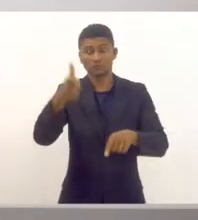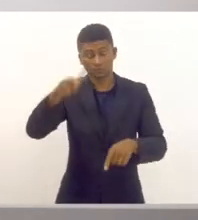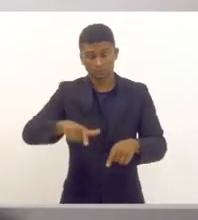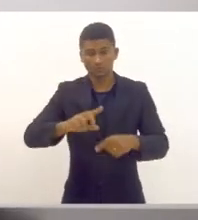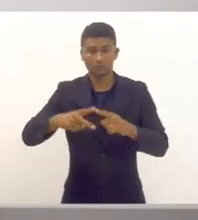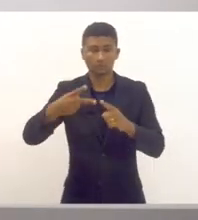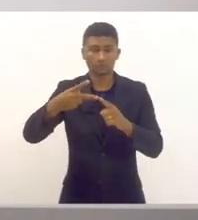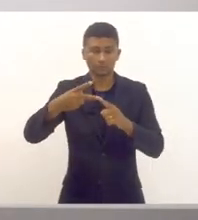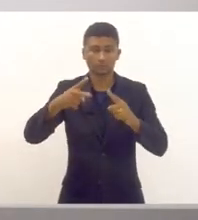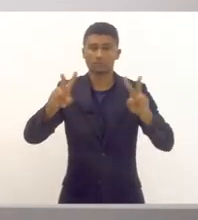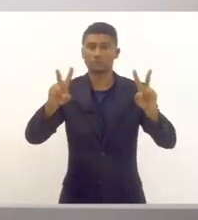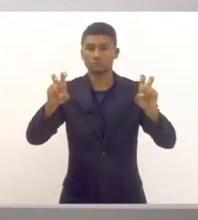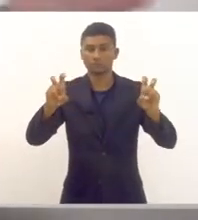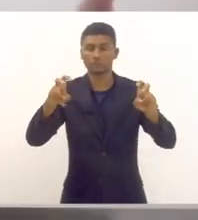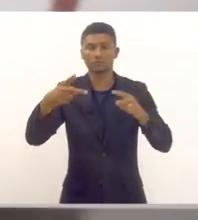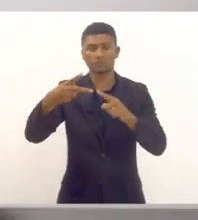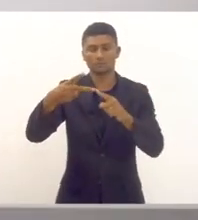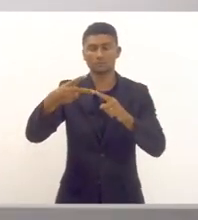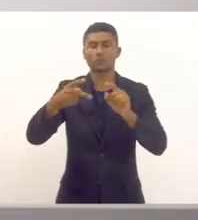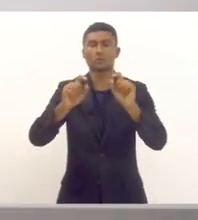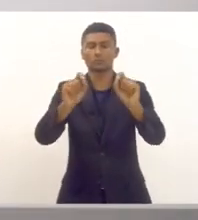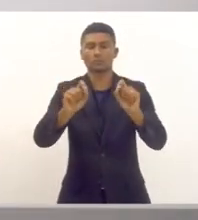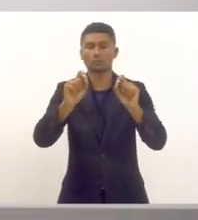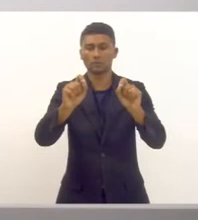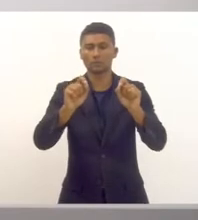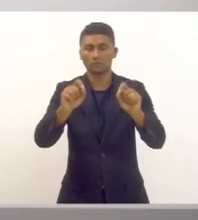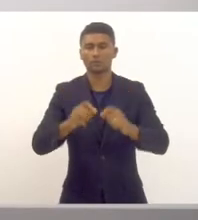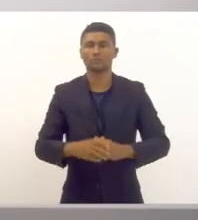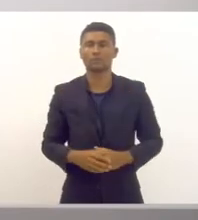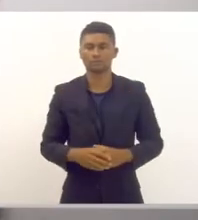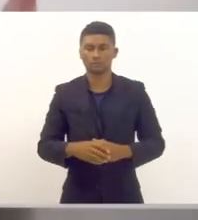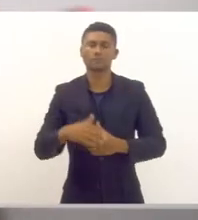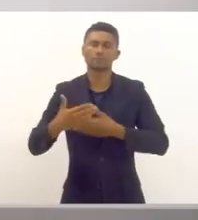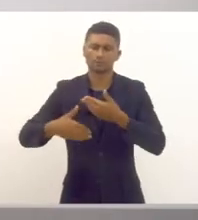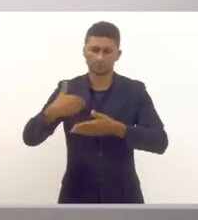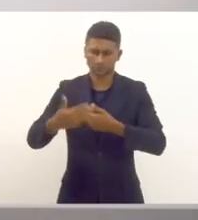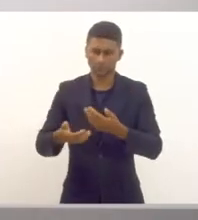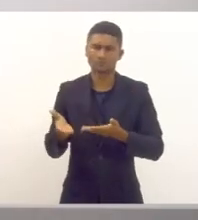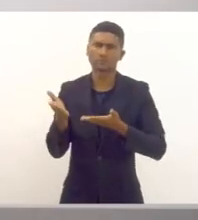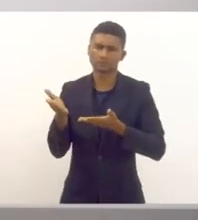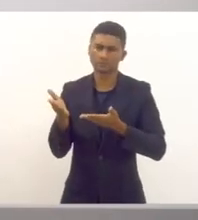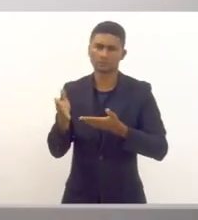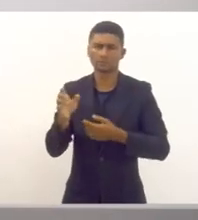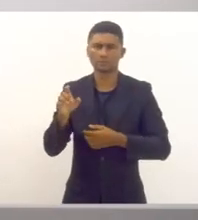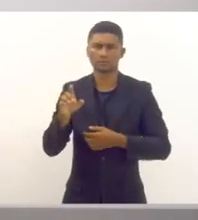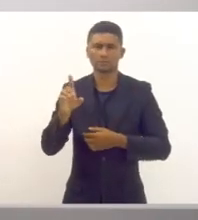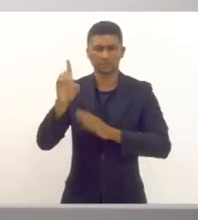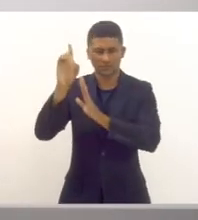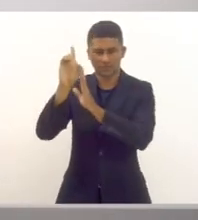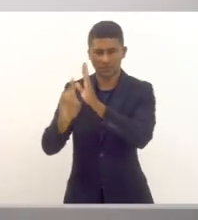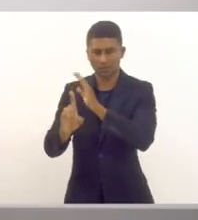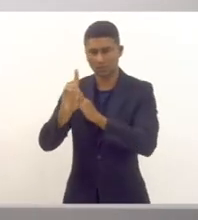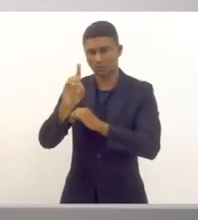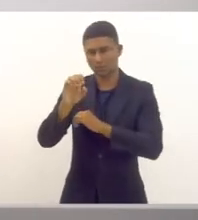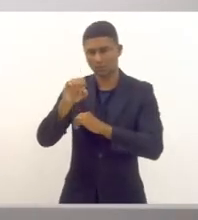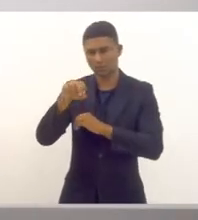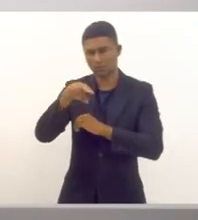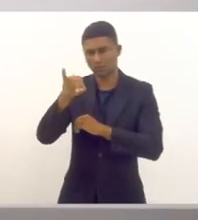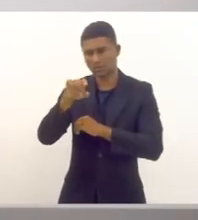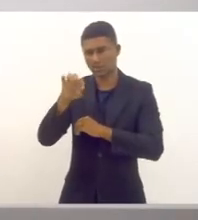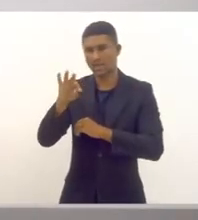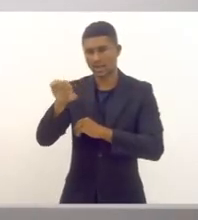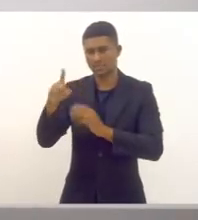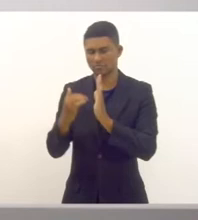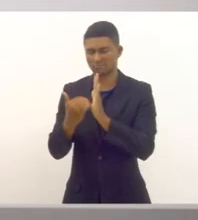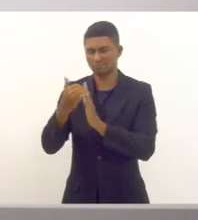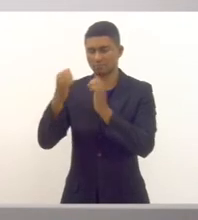o outro assunto que vamos tratar aí, e depois vai ser explanado aí pelo nosso diretor Donizete, é o